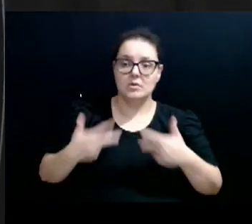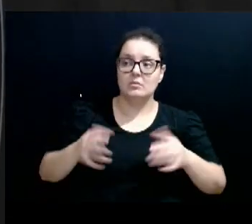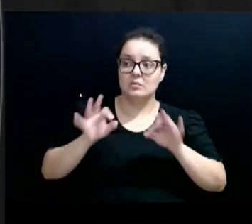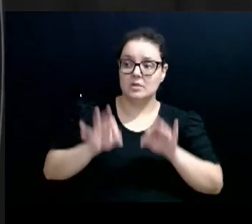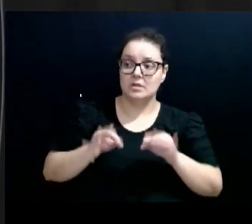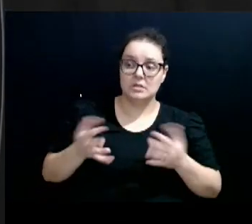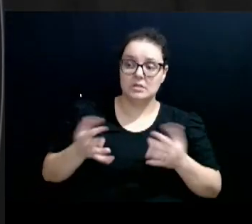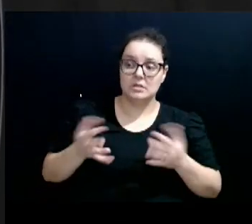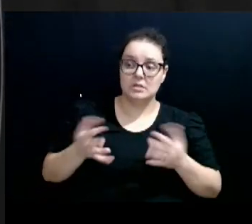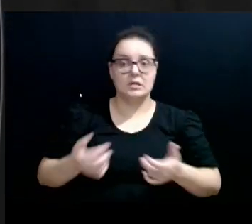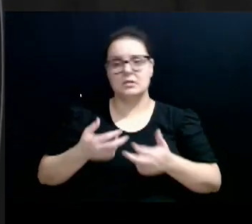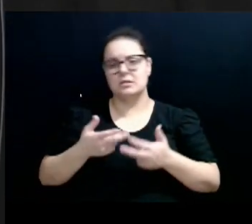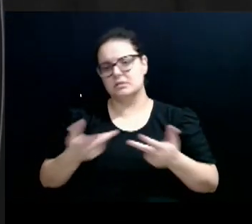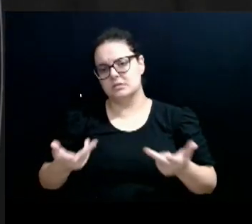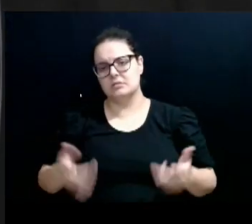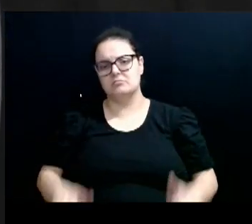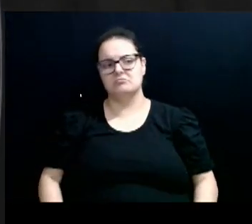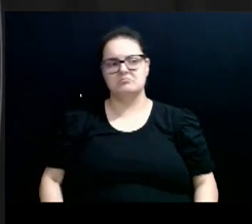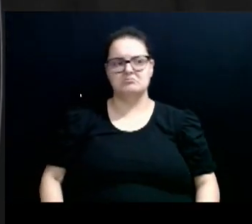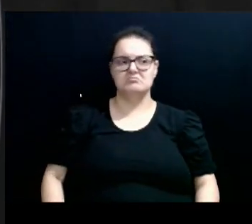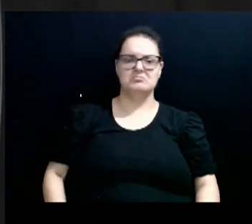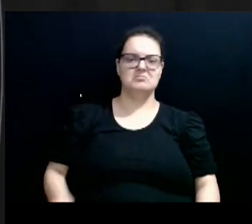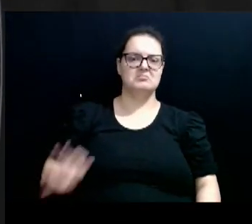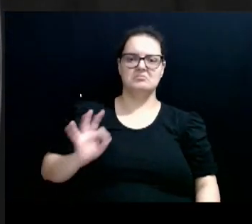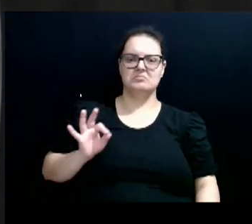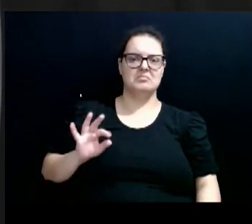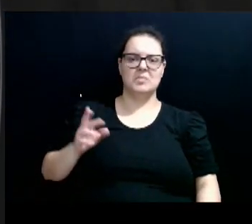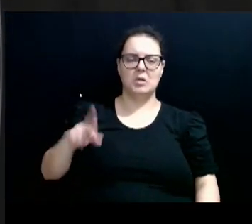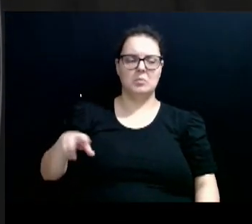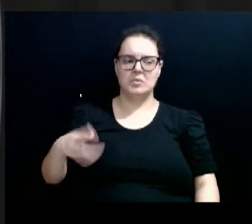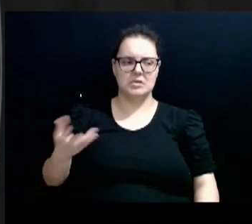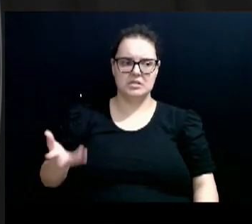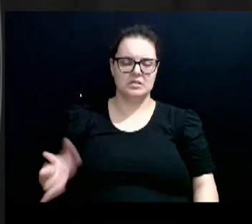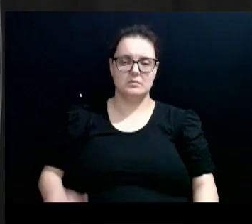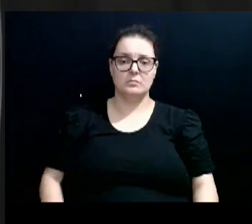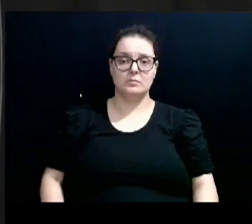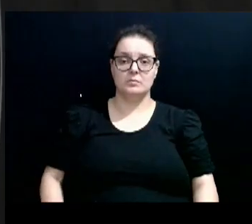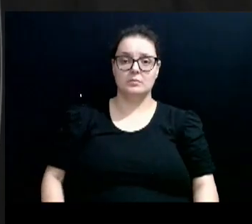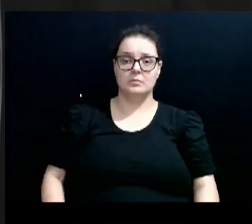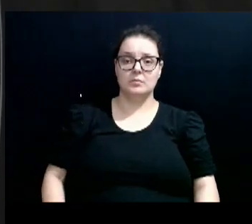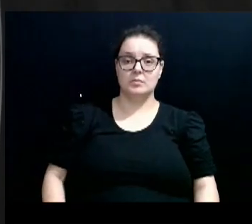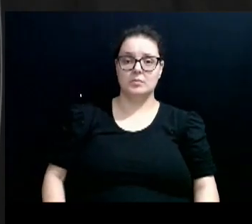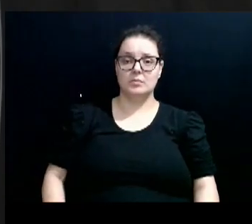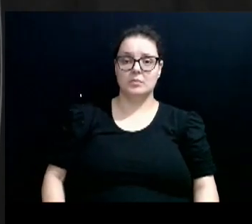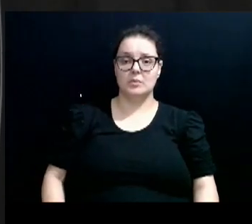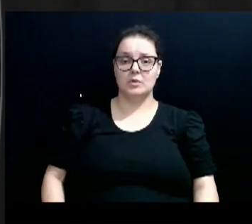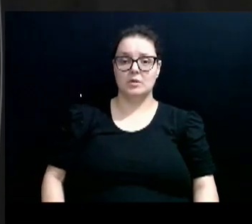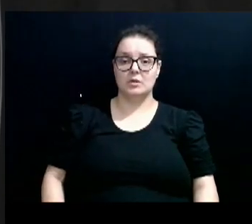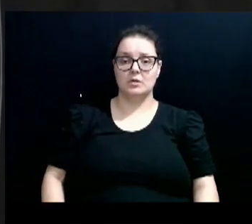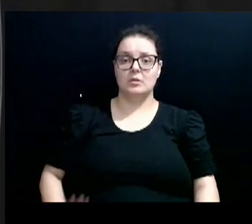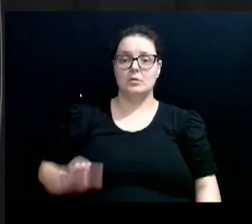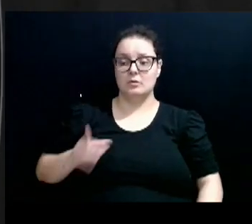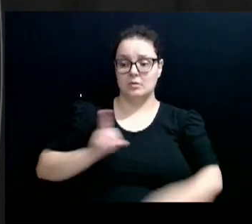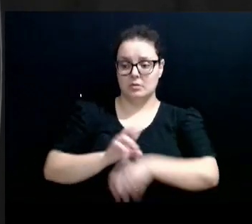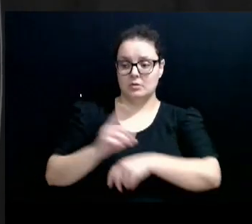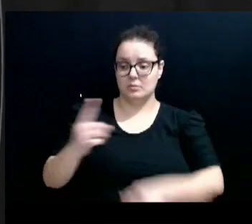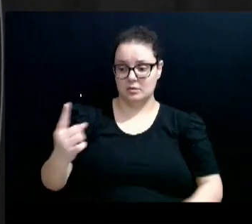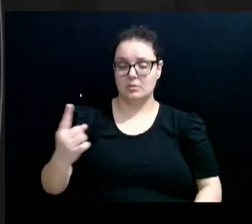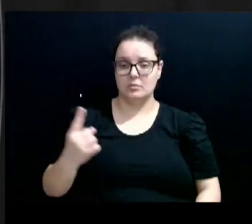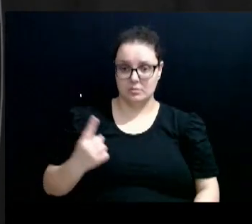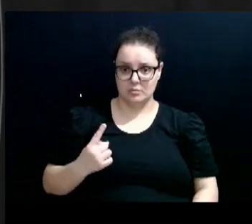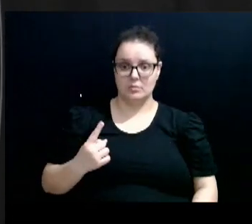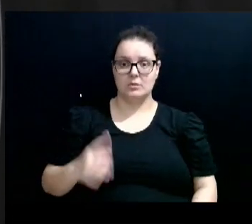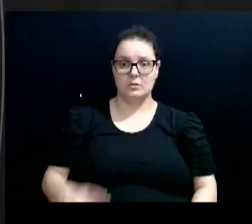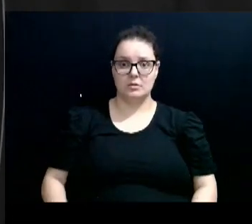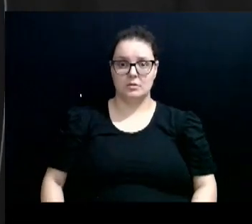coisas, mas não por causa disso. E quando a doutora veio falar para mim que ela ia ter que, ela usou